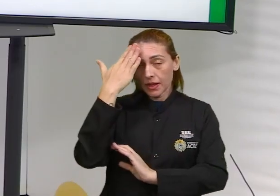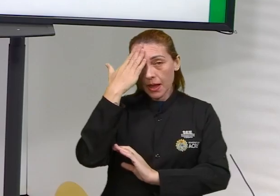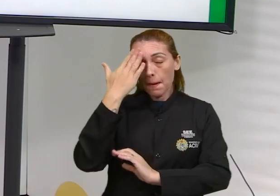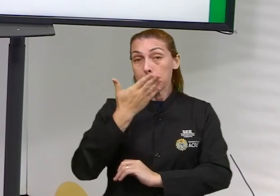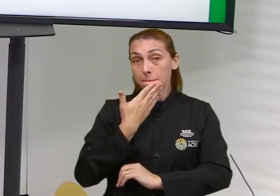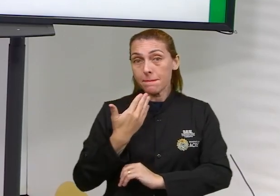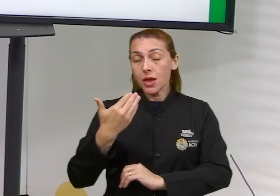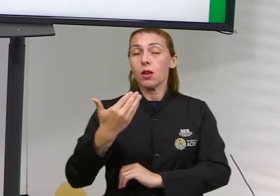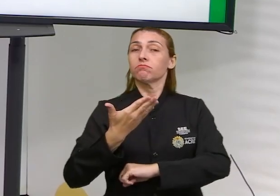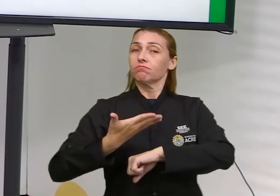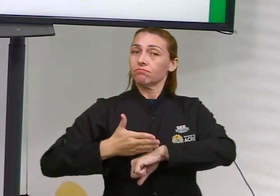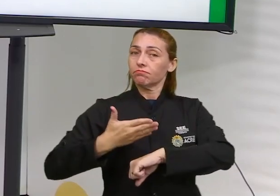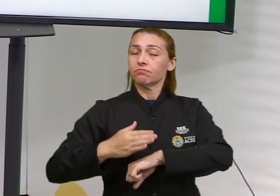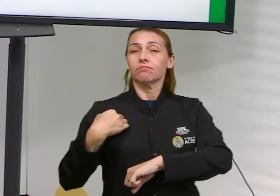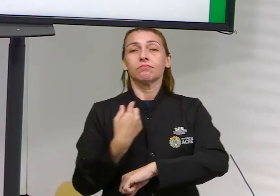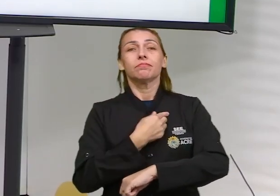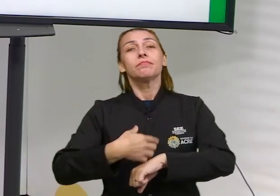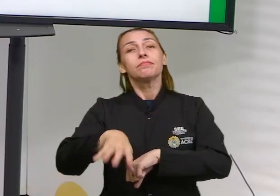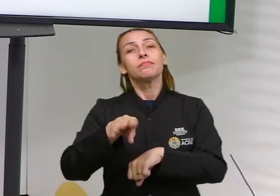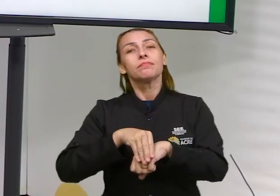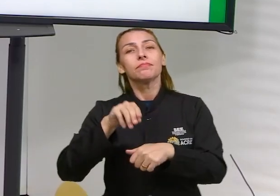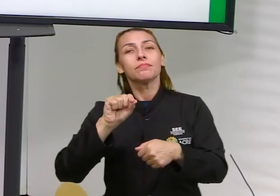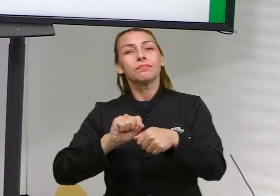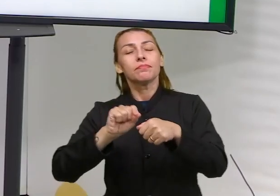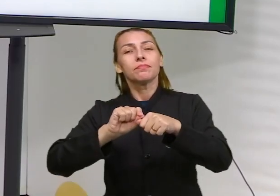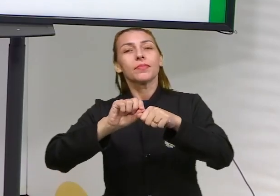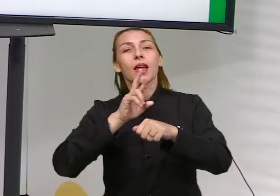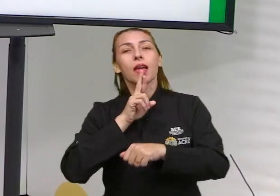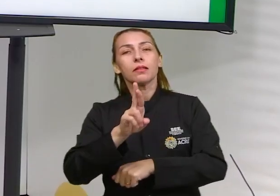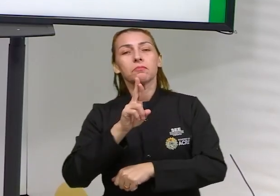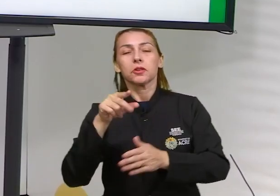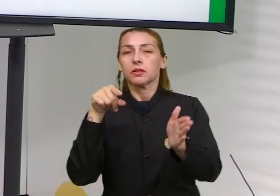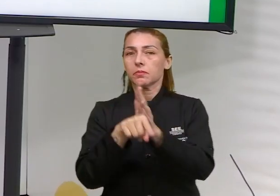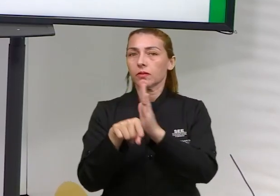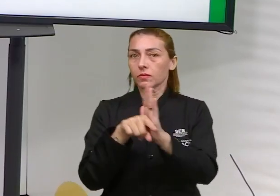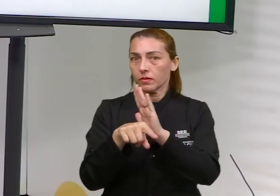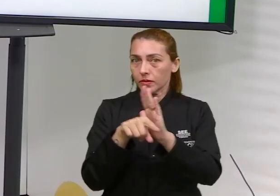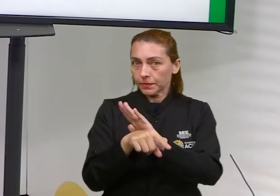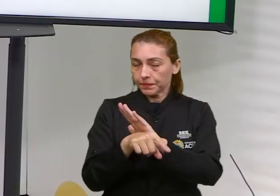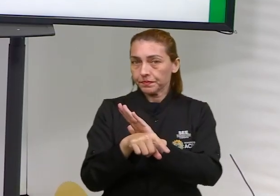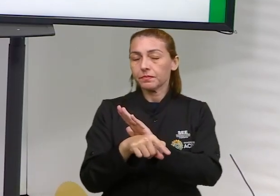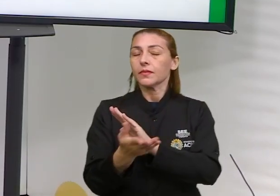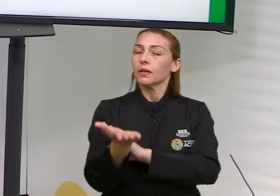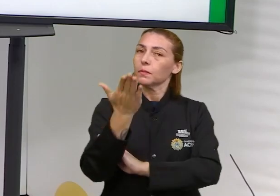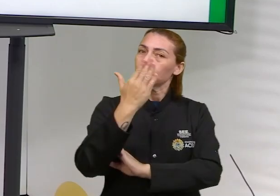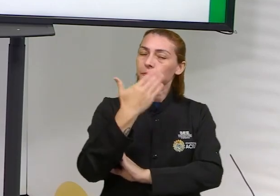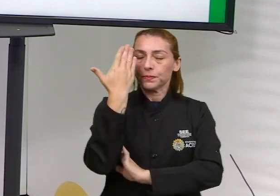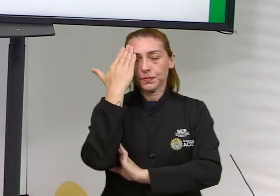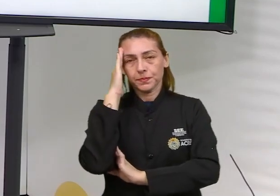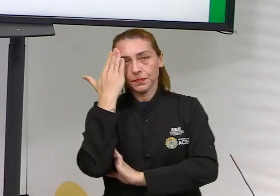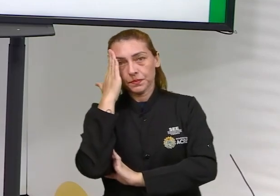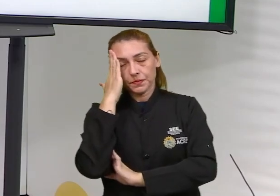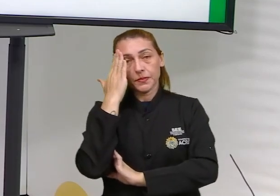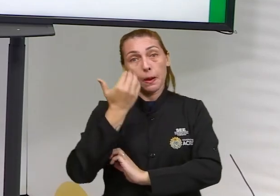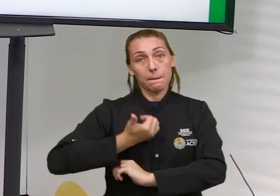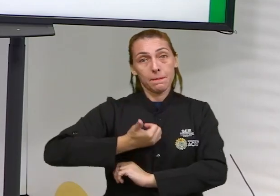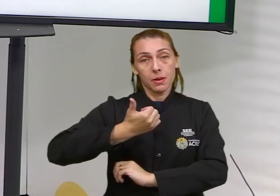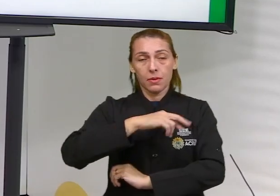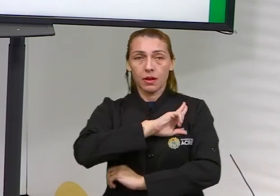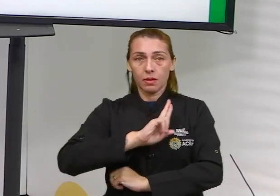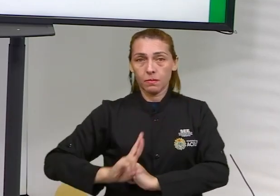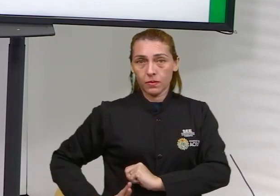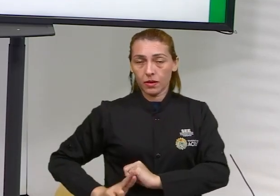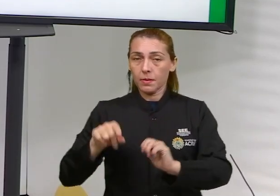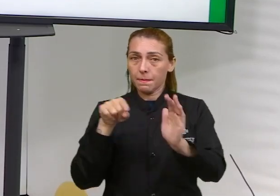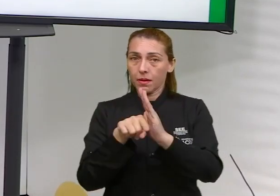melhor forma de exercitar o nosso conhecimento é fazendo a resolução de questões. Vamos lá, então, entender um pouquinho da Primeira República através